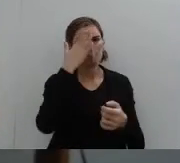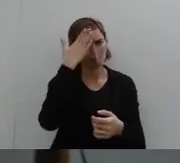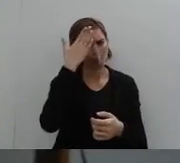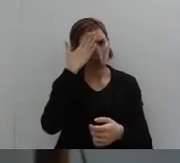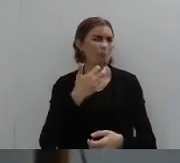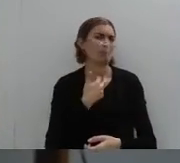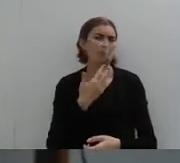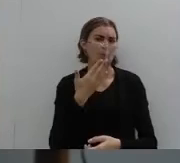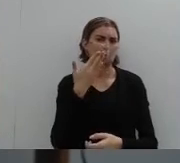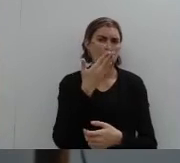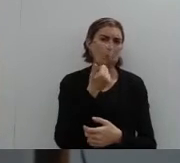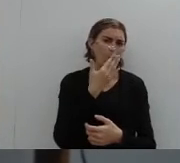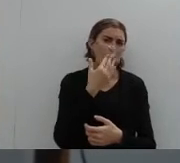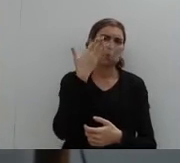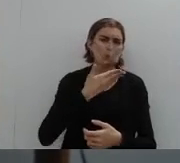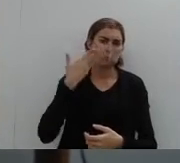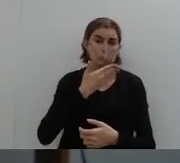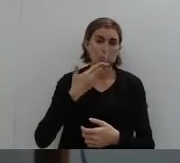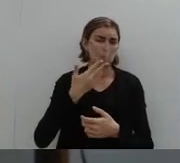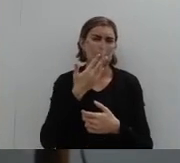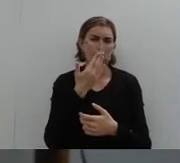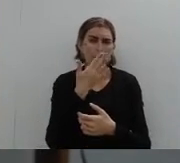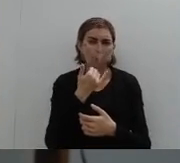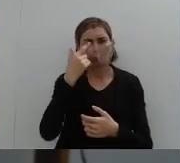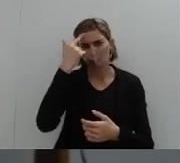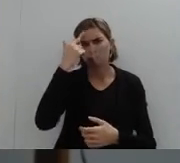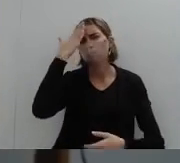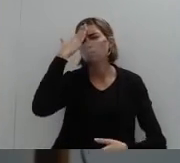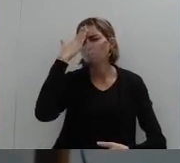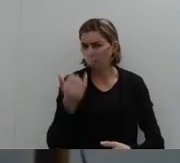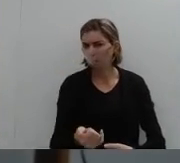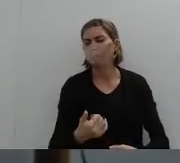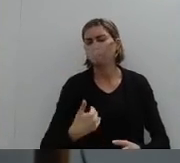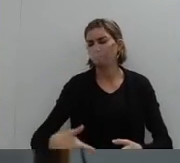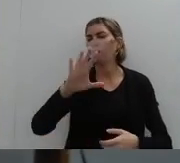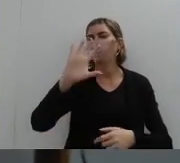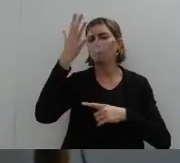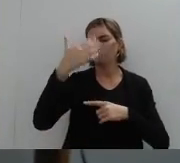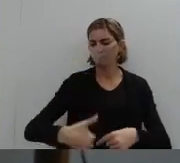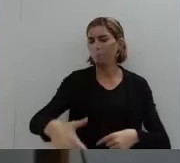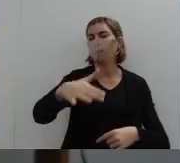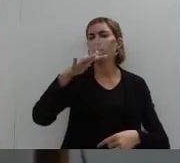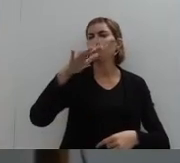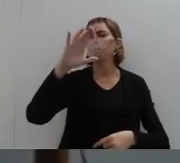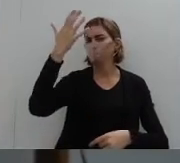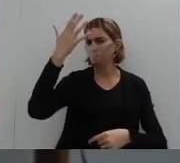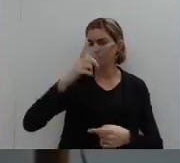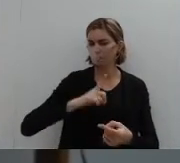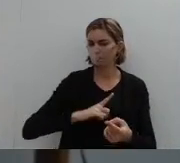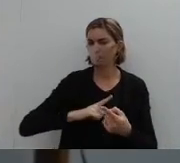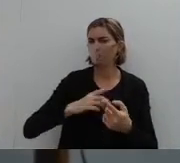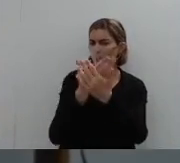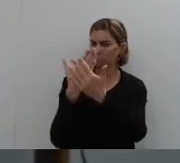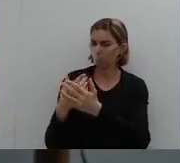deve comer nada com muito açúcar ou com açúcar. Racionalmente, ela sabe o que vai acontecer com ela. Ela sabe que tem